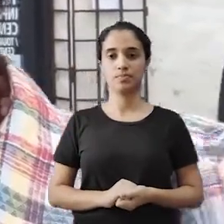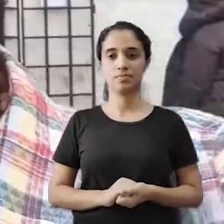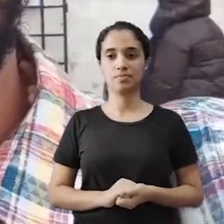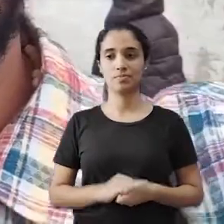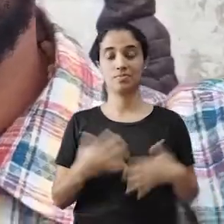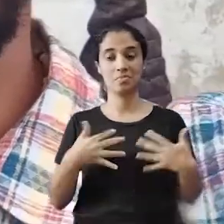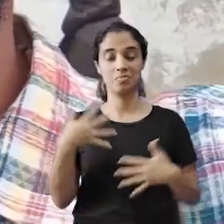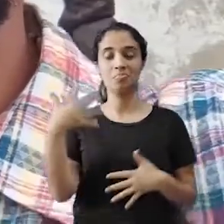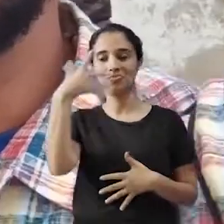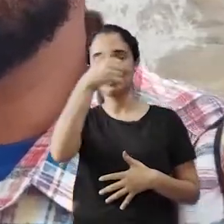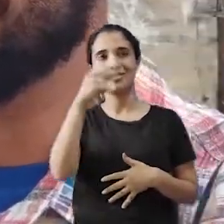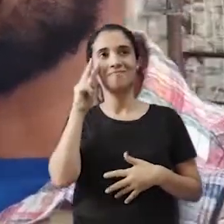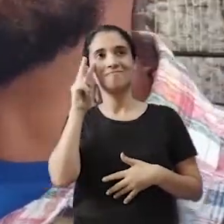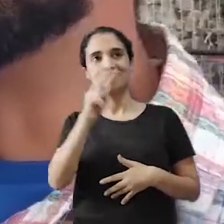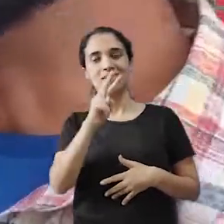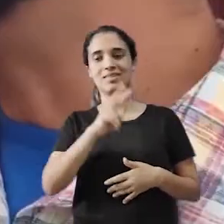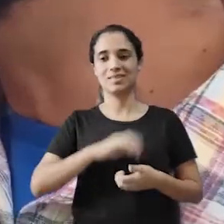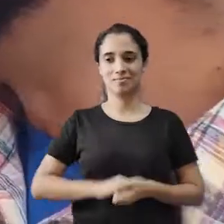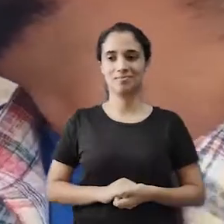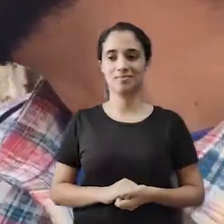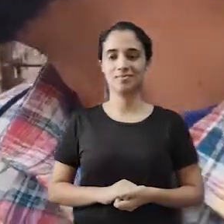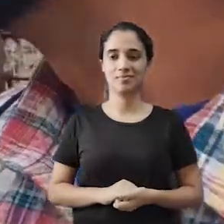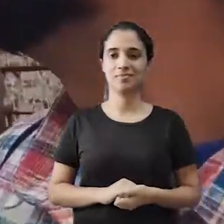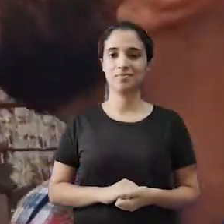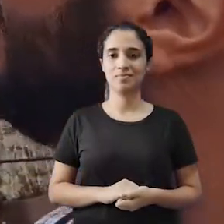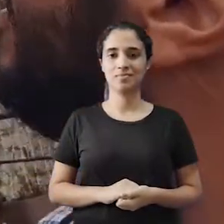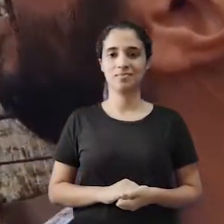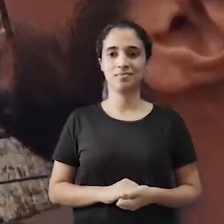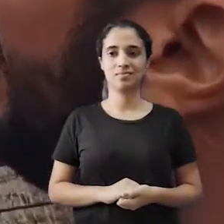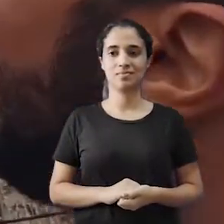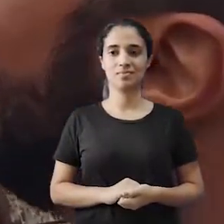Vai ser muito bonito ver isso, contemplar.